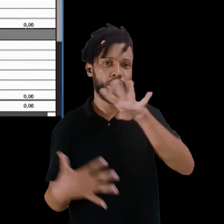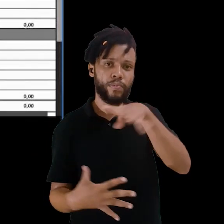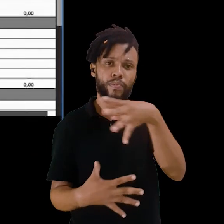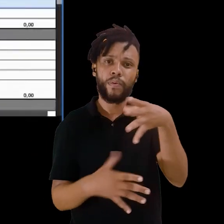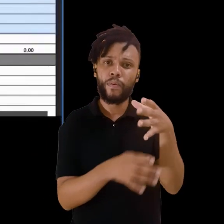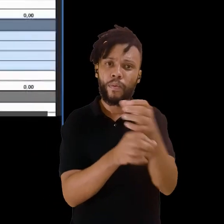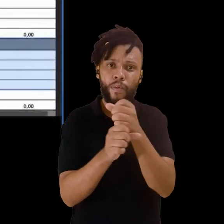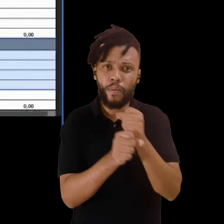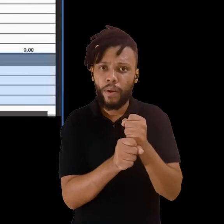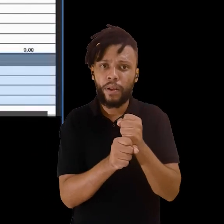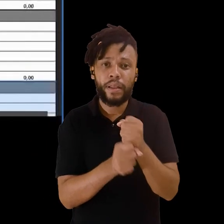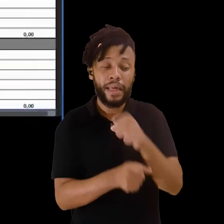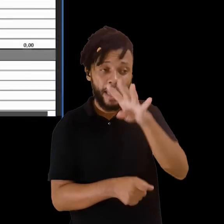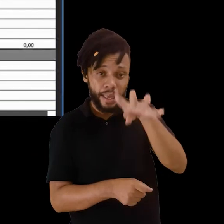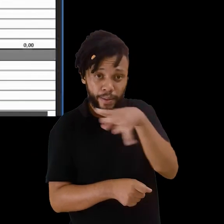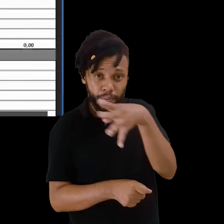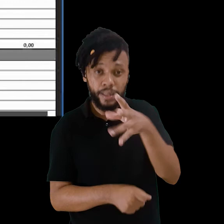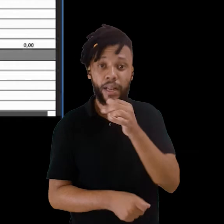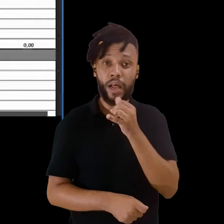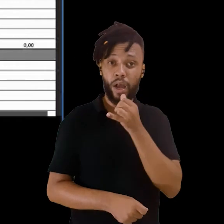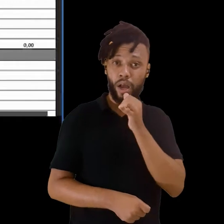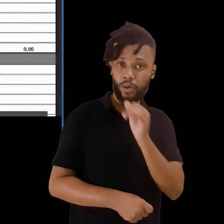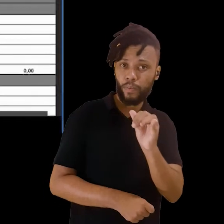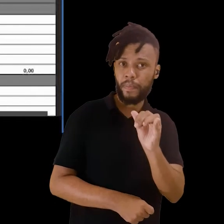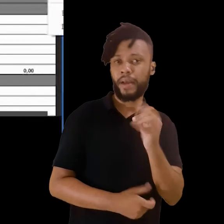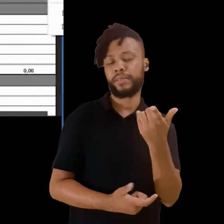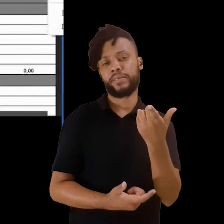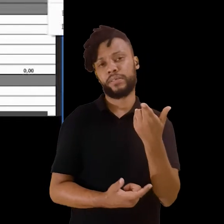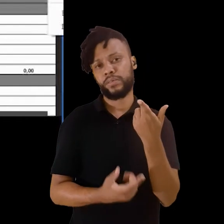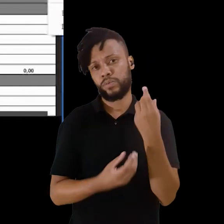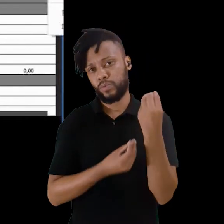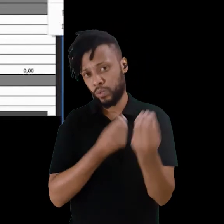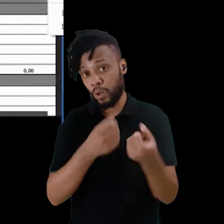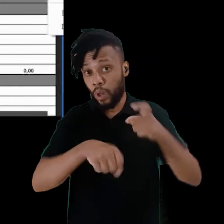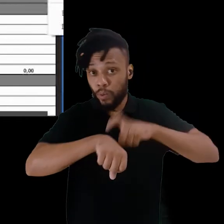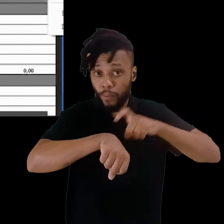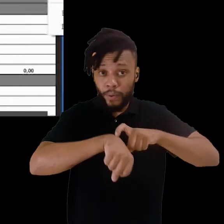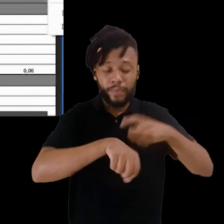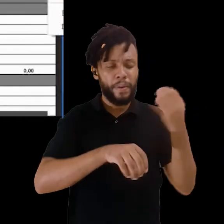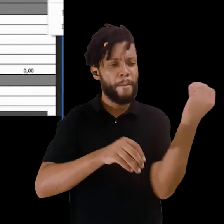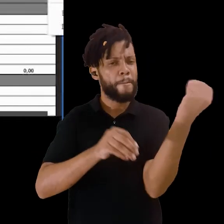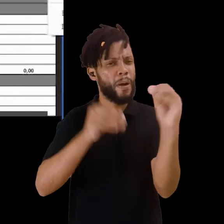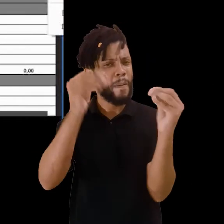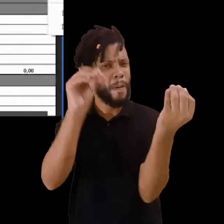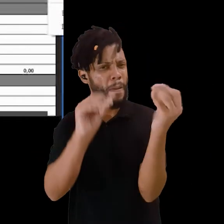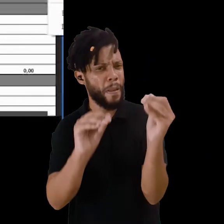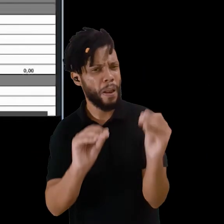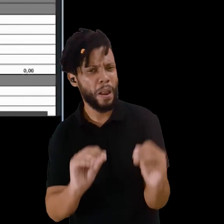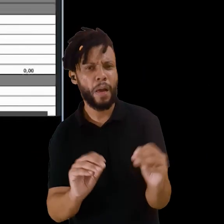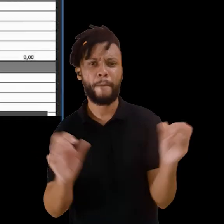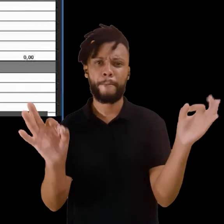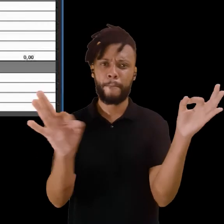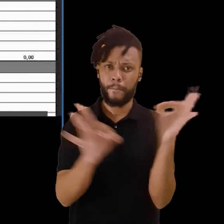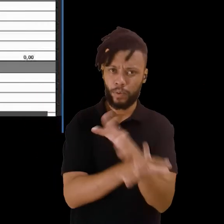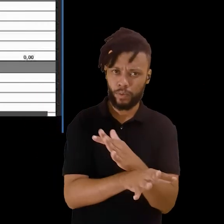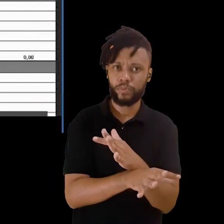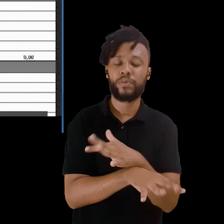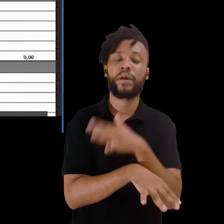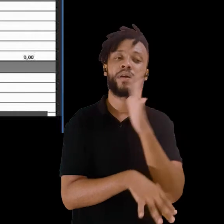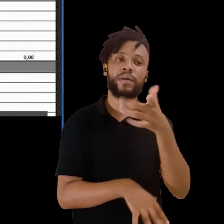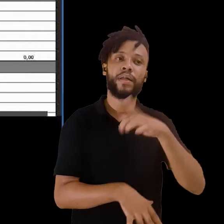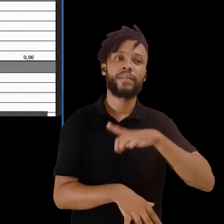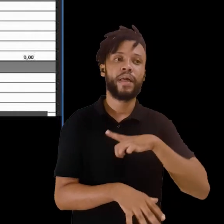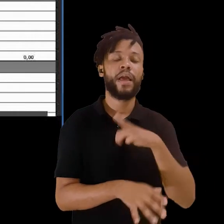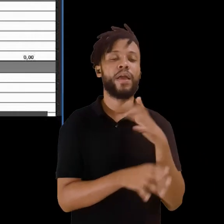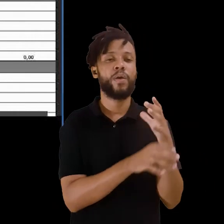do próprio formulário, a planilha é automática, de maneira que quando você acaba de incluir todas as informações, ela